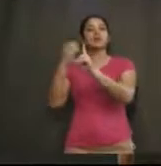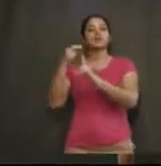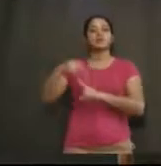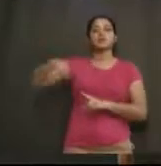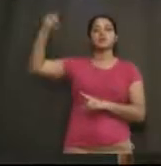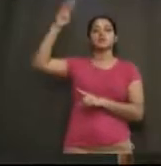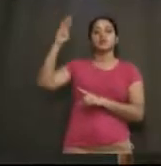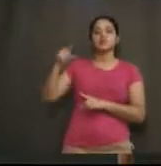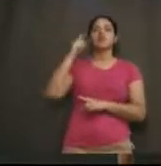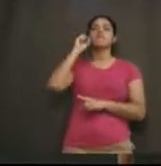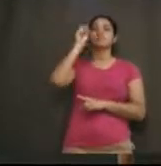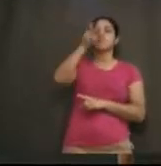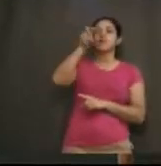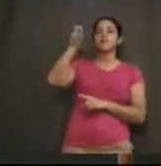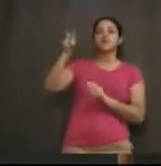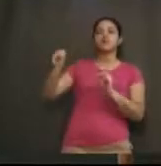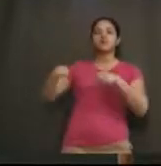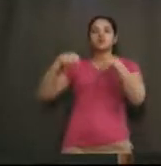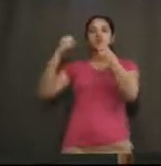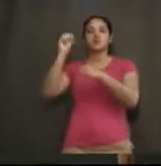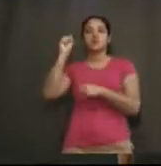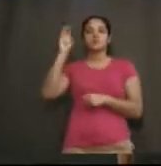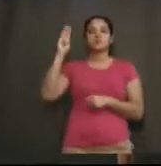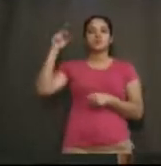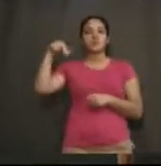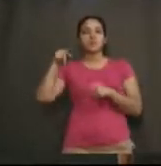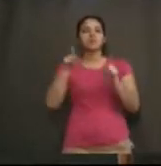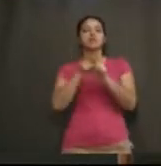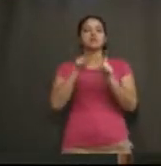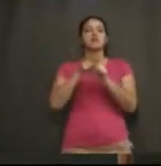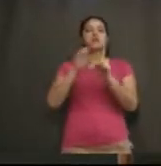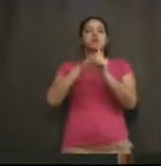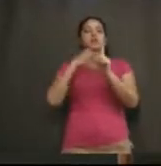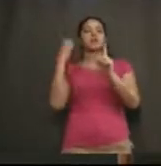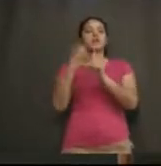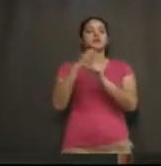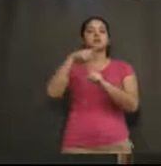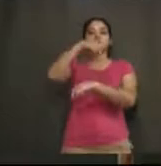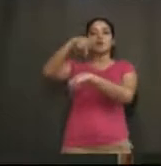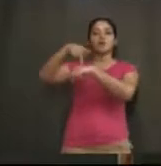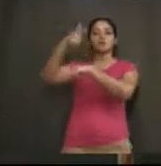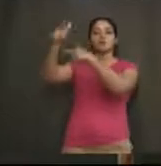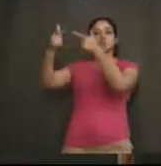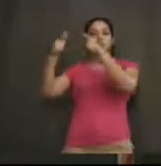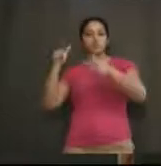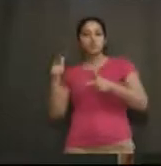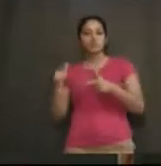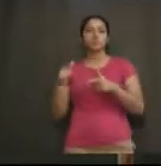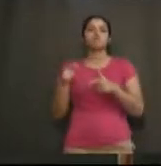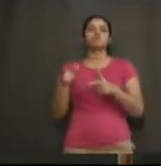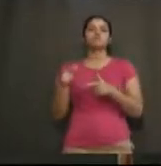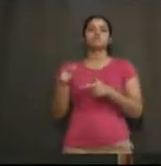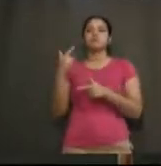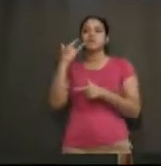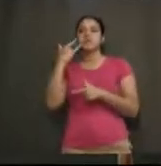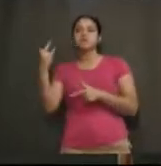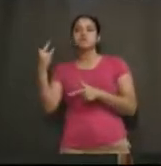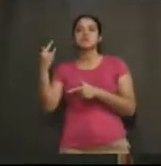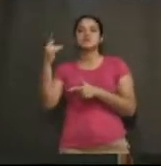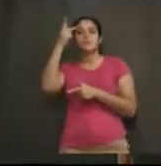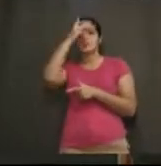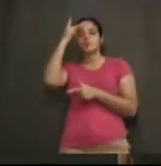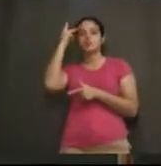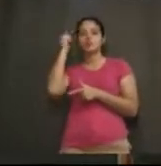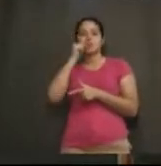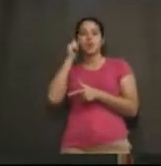os esforços também da SBM, e de uma comunidade internacional, não é só nacional, na atração das mulheres. Na semana passada foi uma